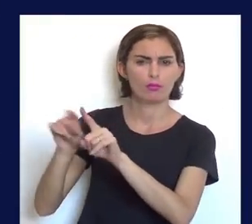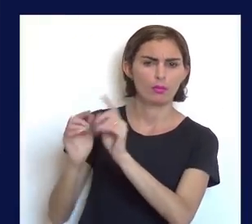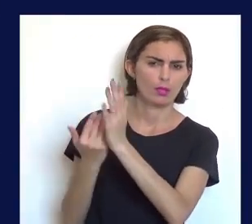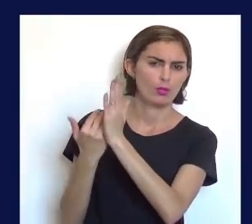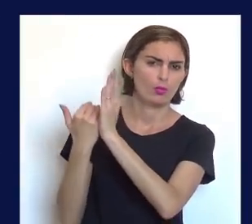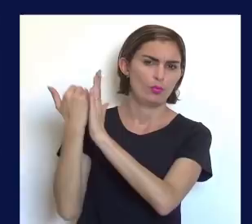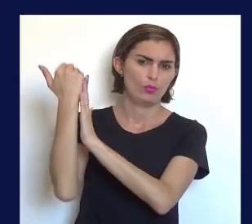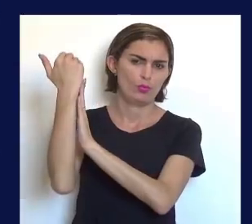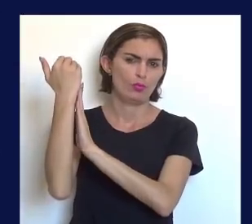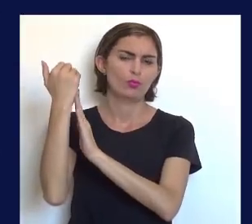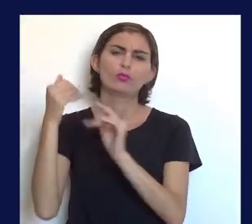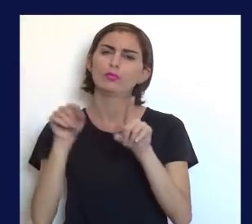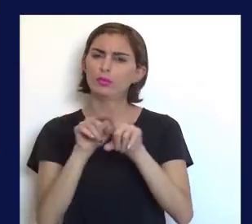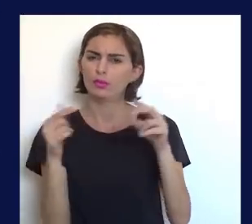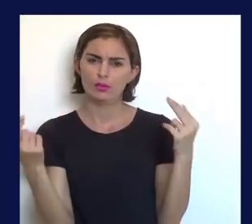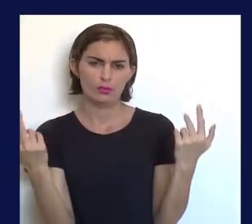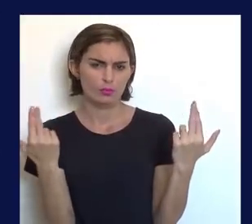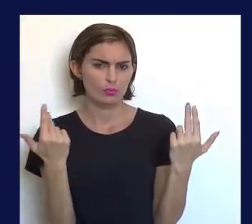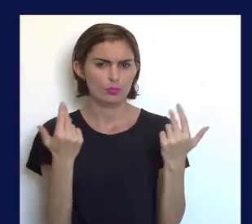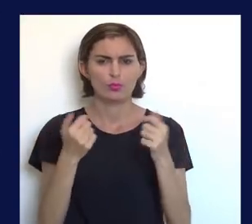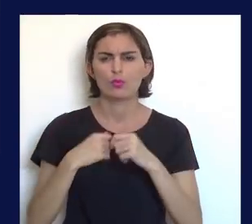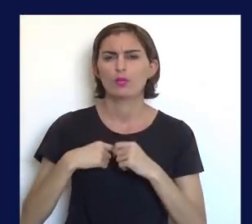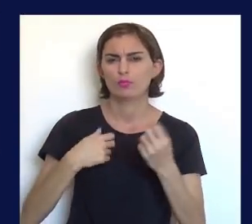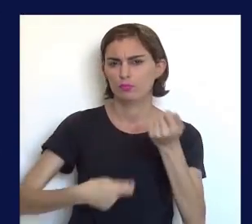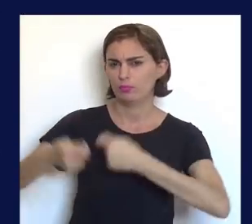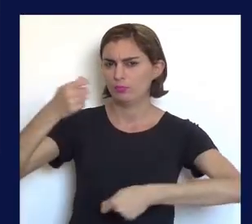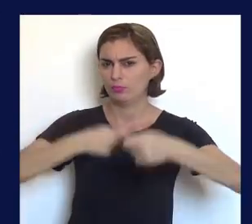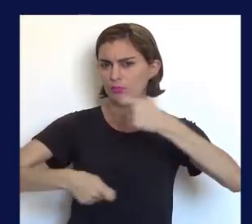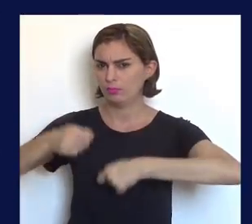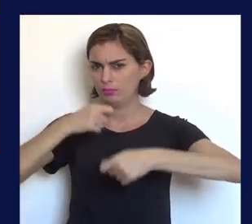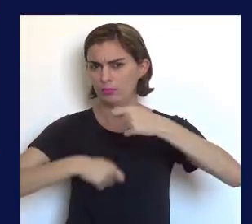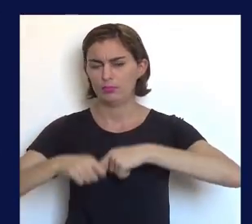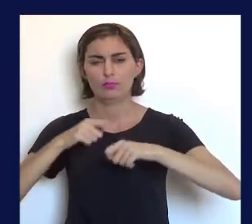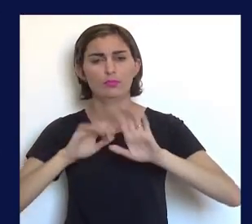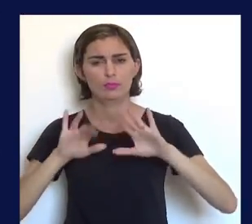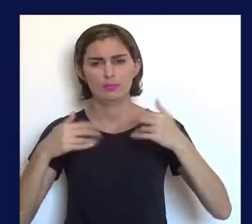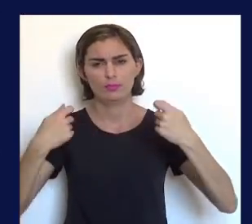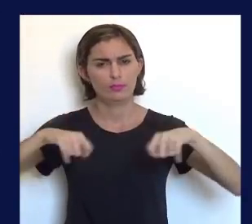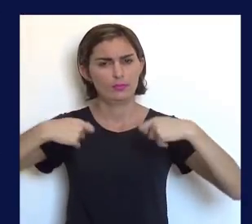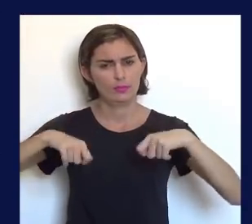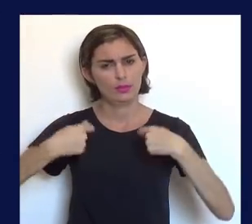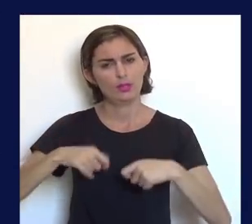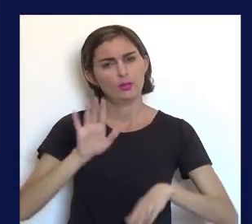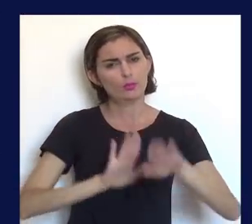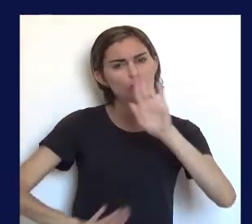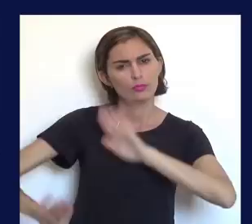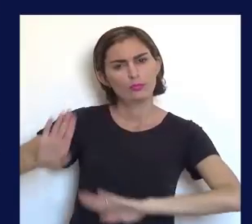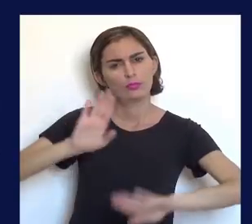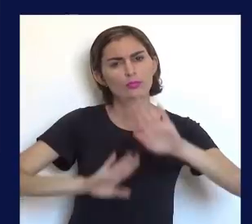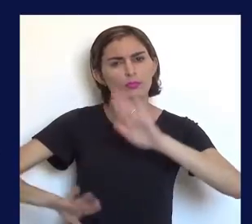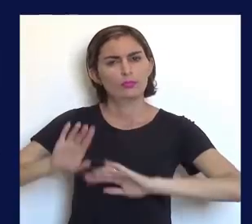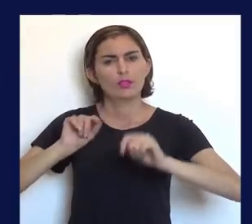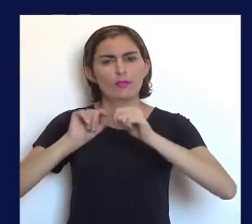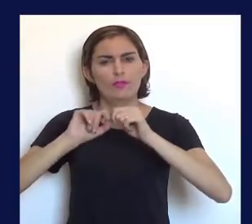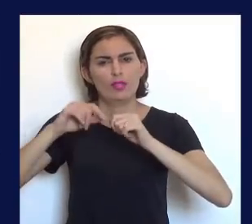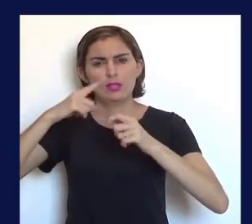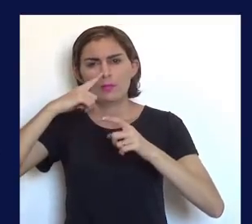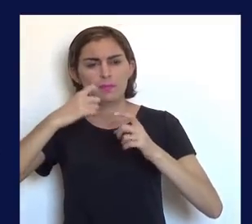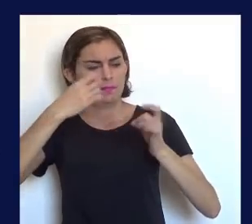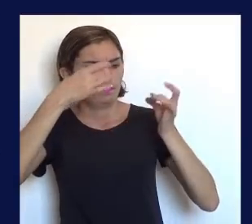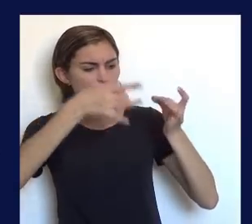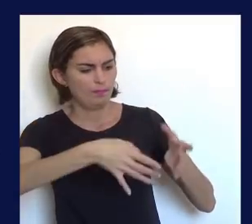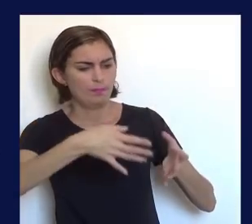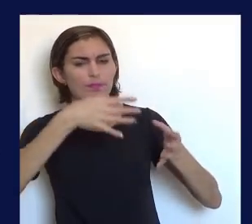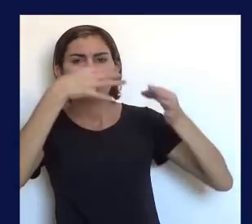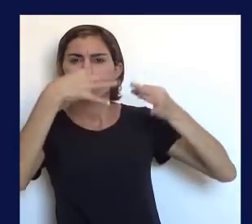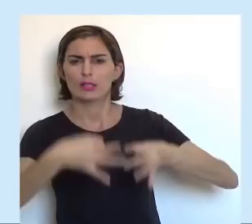uma produção de pneus inservíveis também no mercado de trabalho. Então precisamos ter aquele cuidado de fazer o descarte de